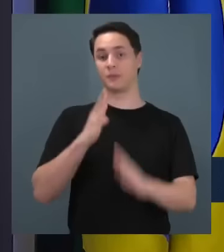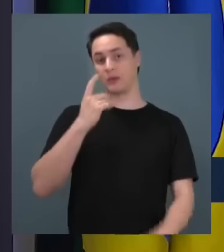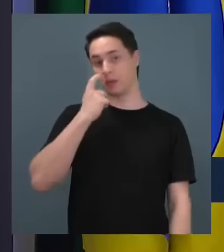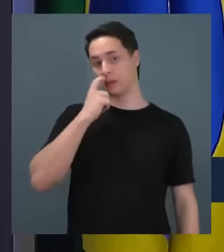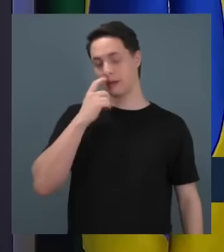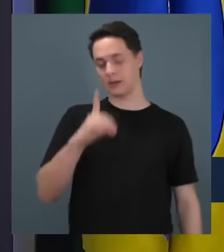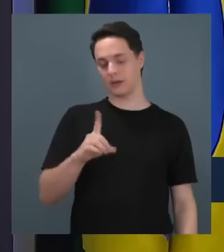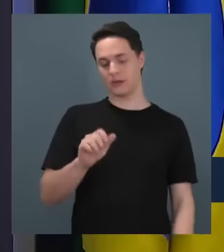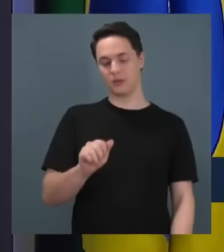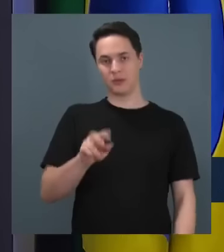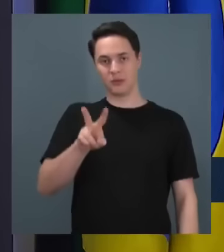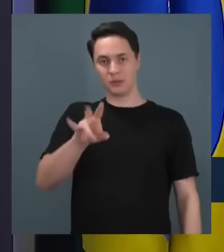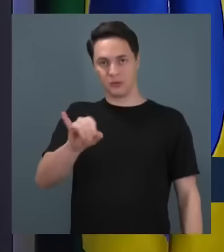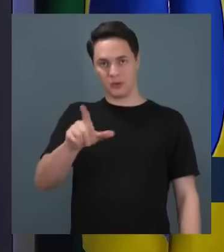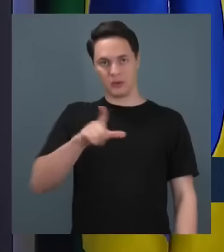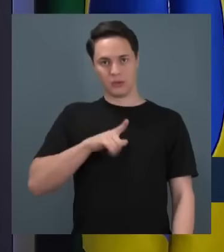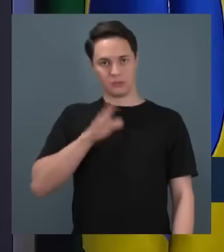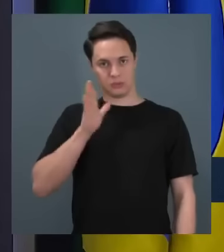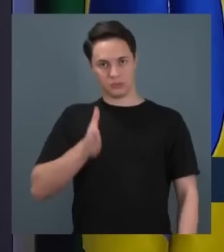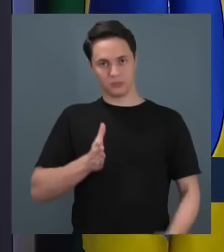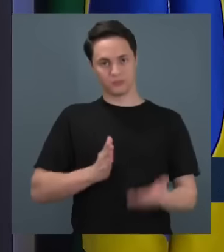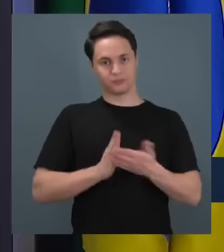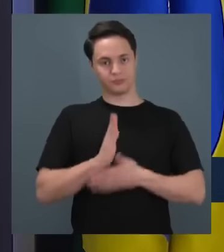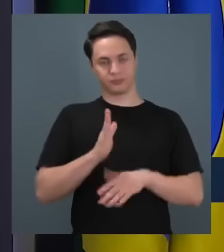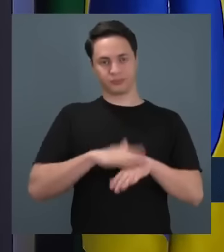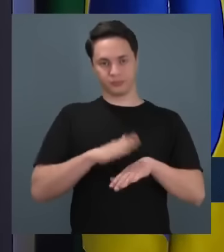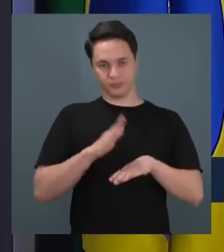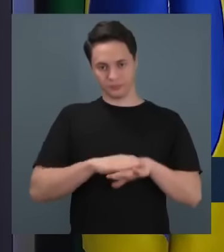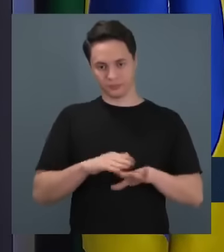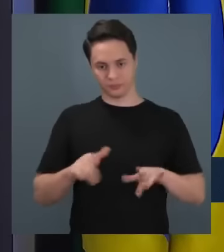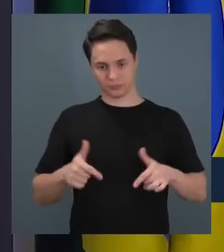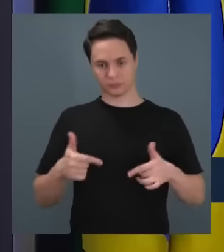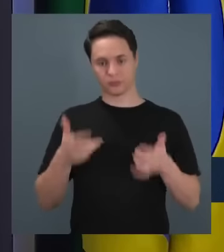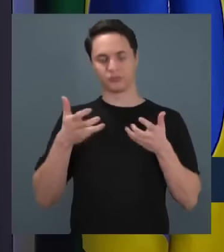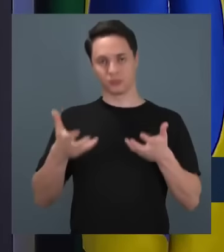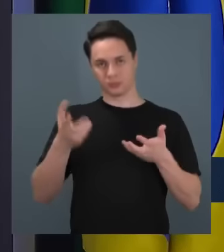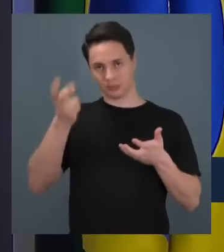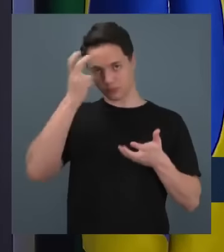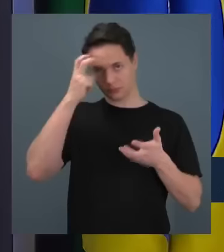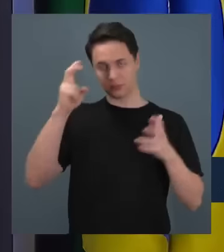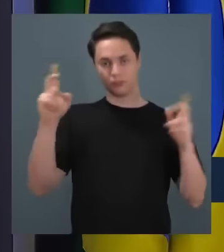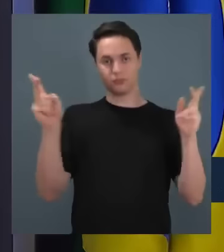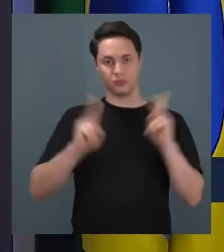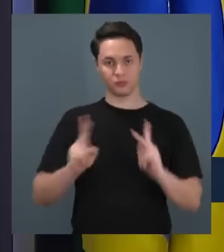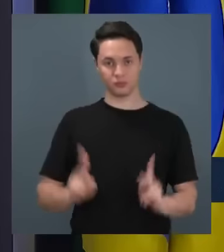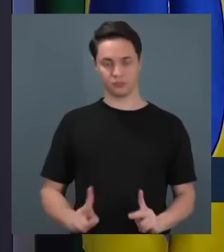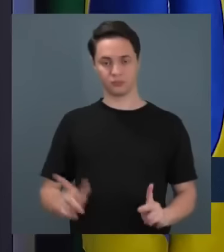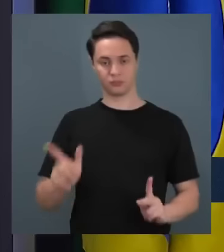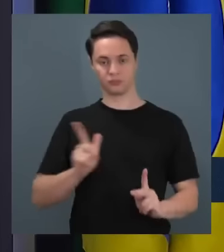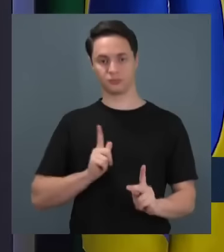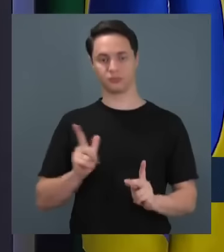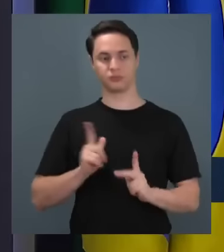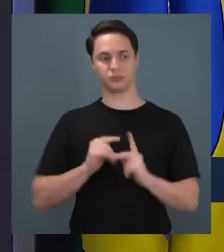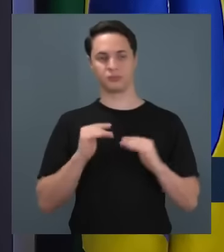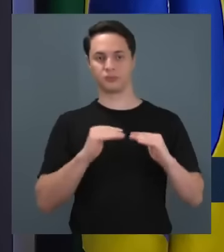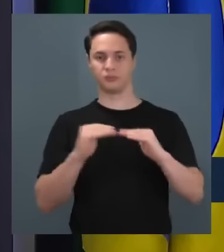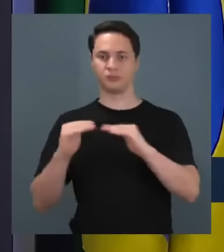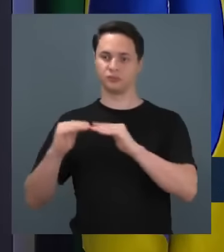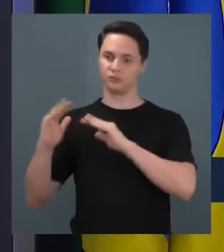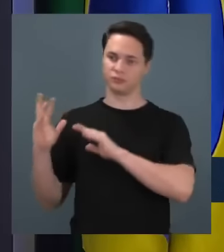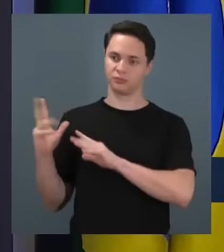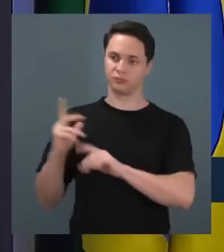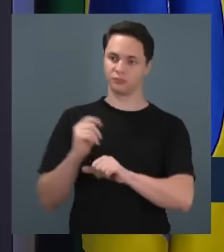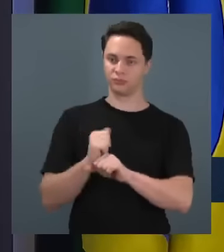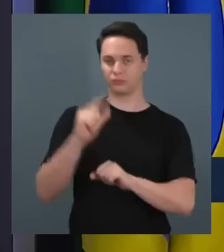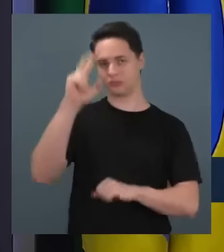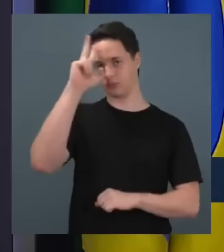que tem aprovado essas iniciativas que buscam a cultura da paz, o consenso, o resgate histórico